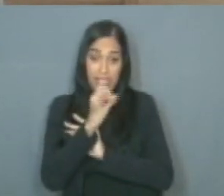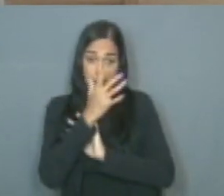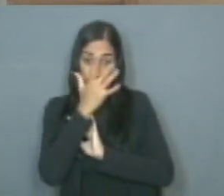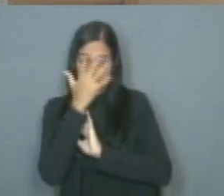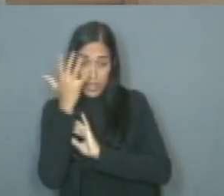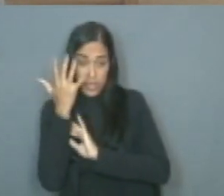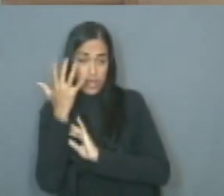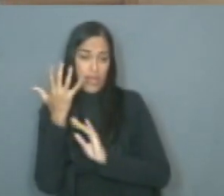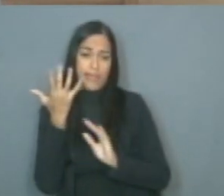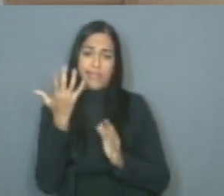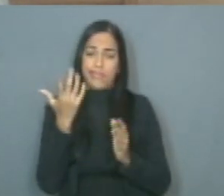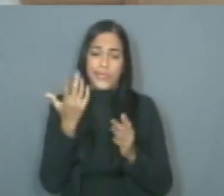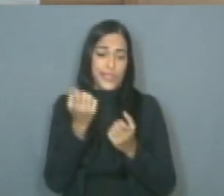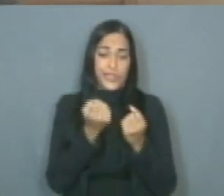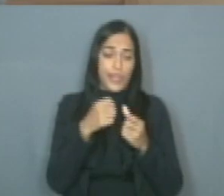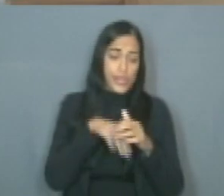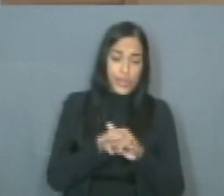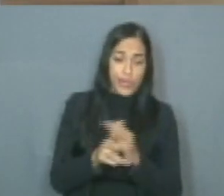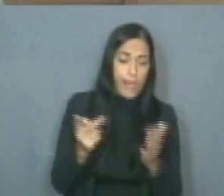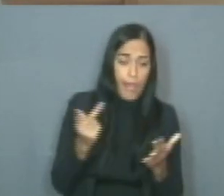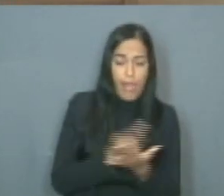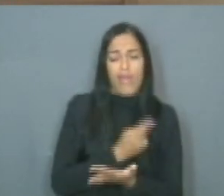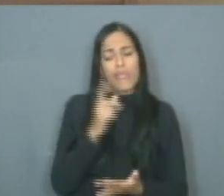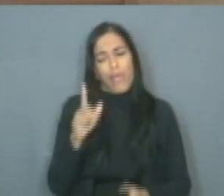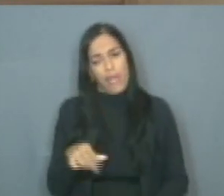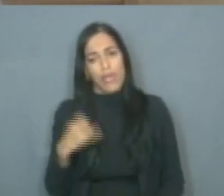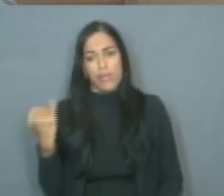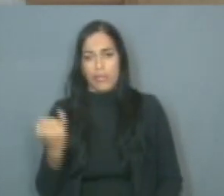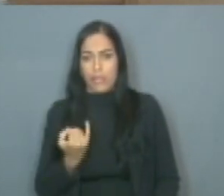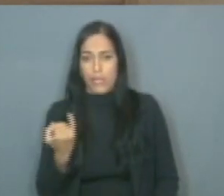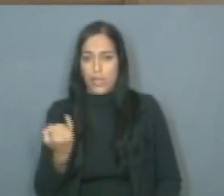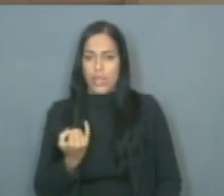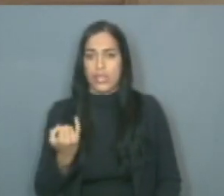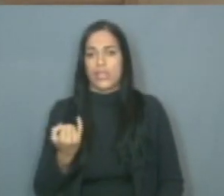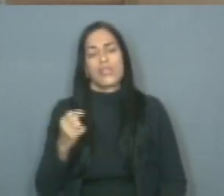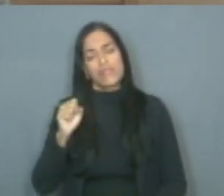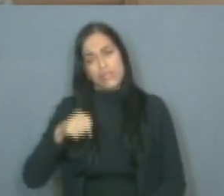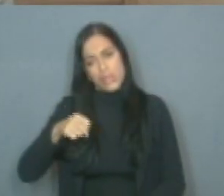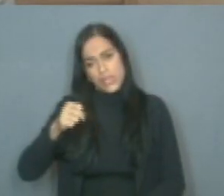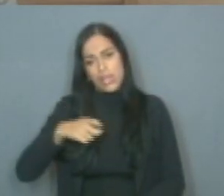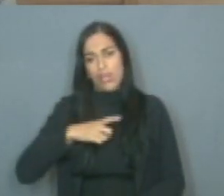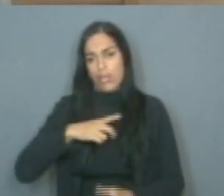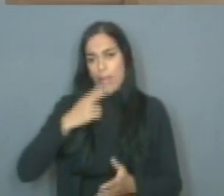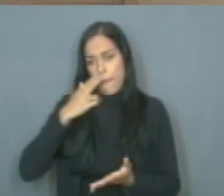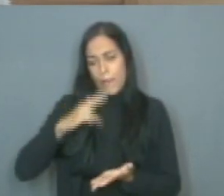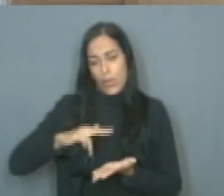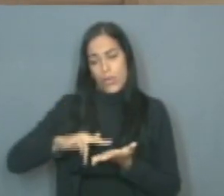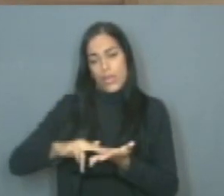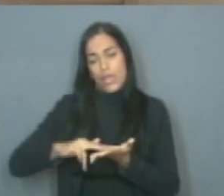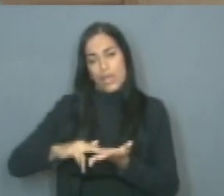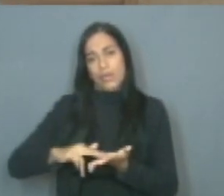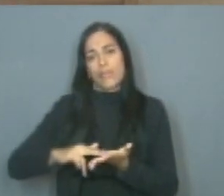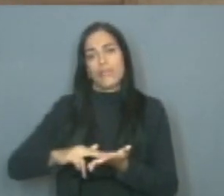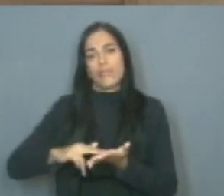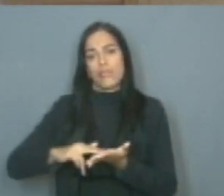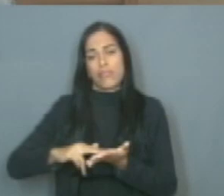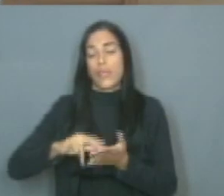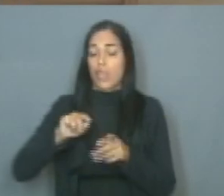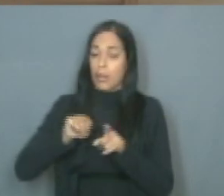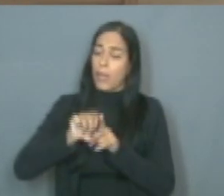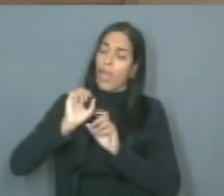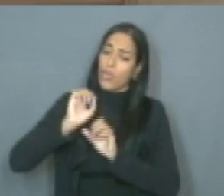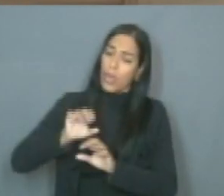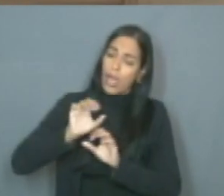comete algum ato de infração, é importante que seja penalizado, como medida, inclusive, educativa,